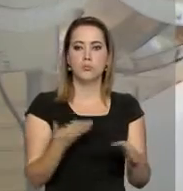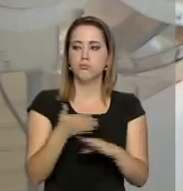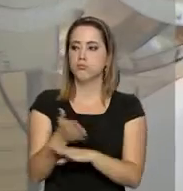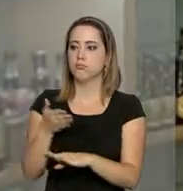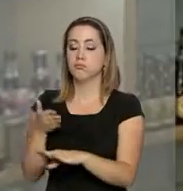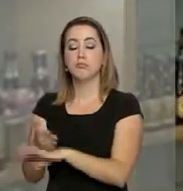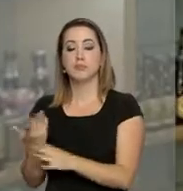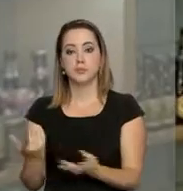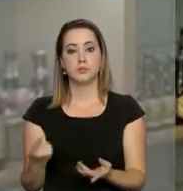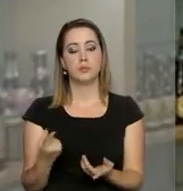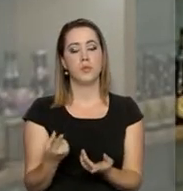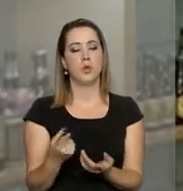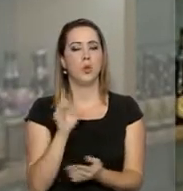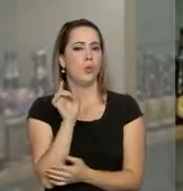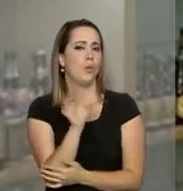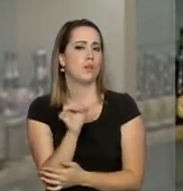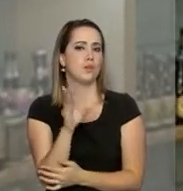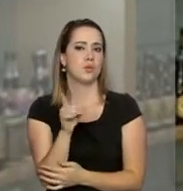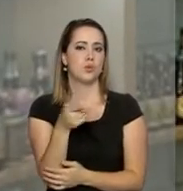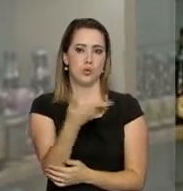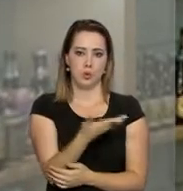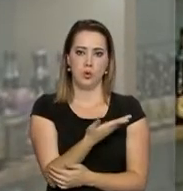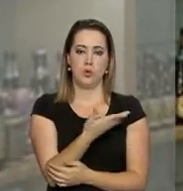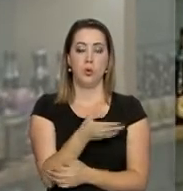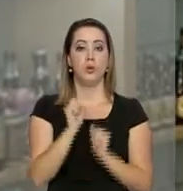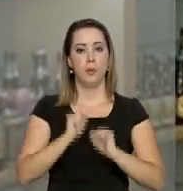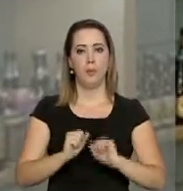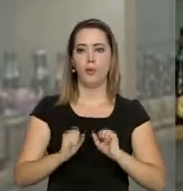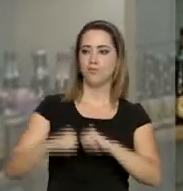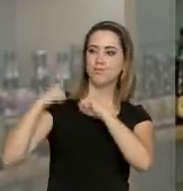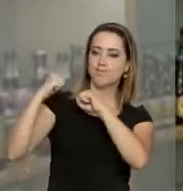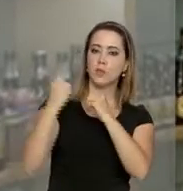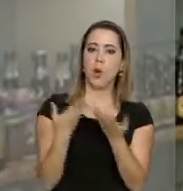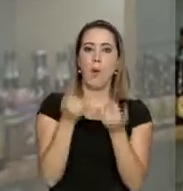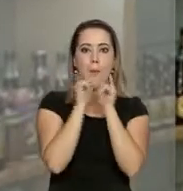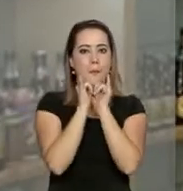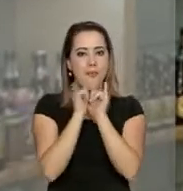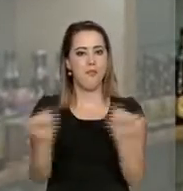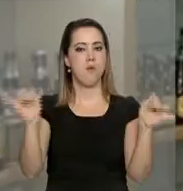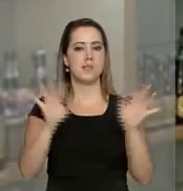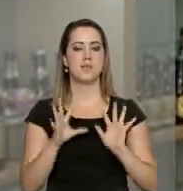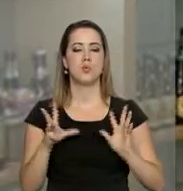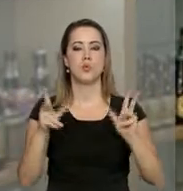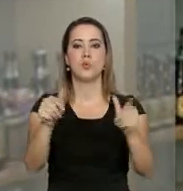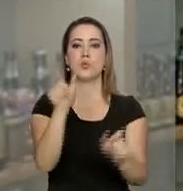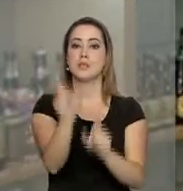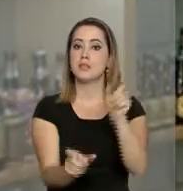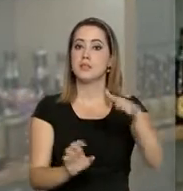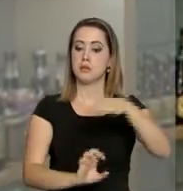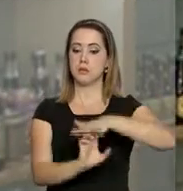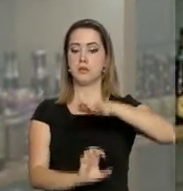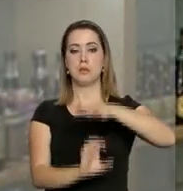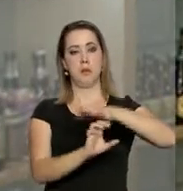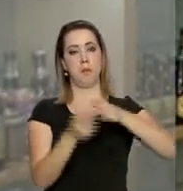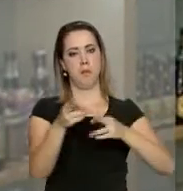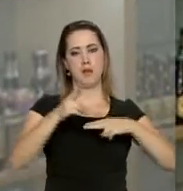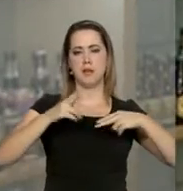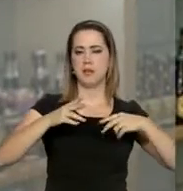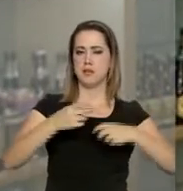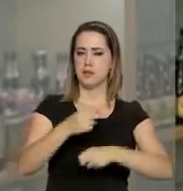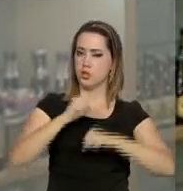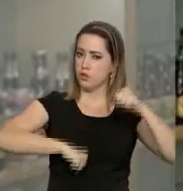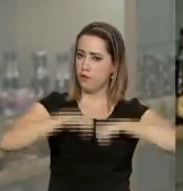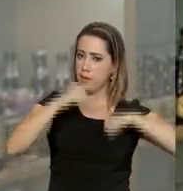e não é apenas o jec pode comemorar a boa notícia todos os pequenos produtores de bebidas como vinho cachaça